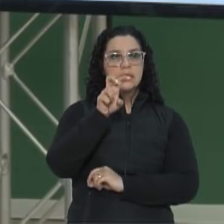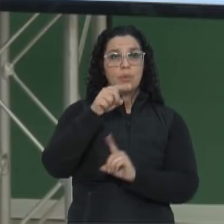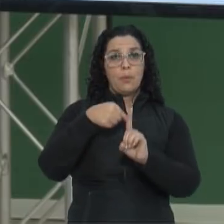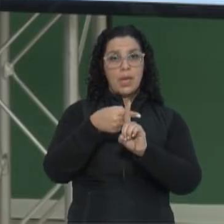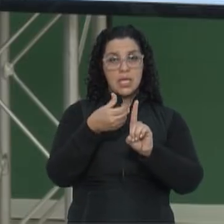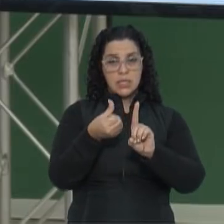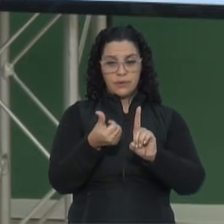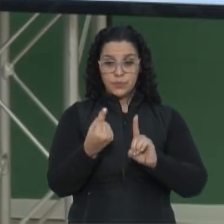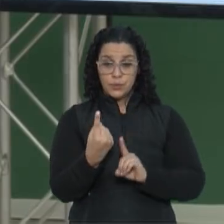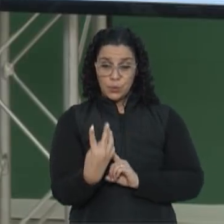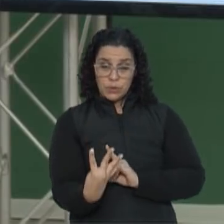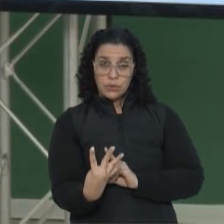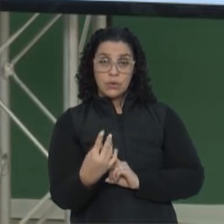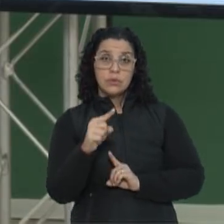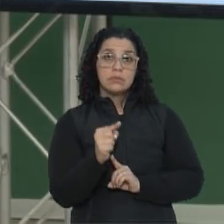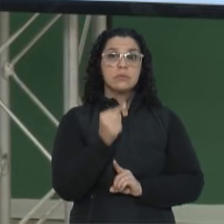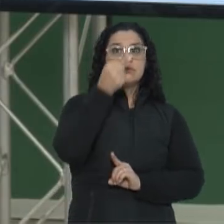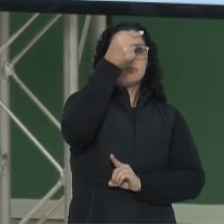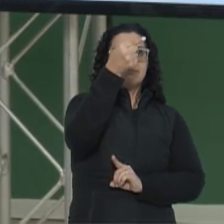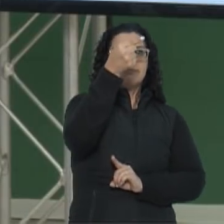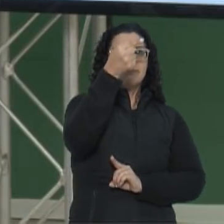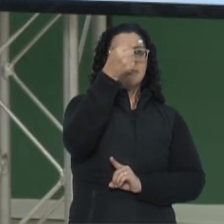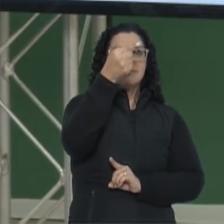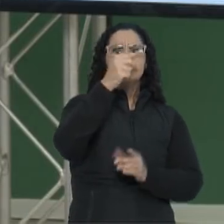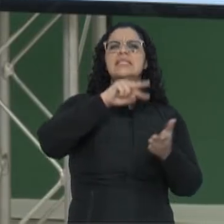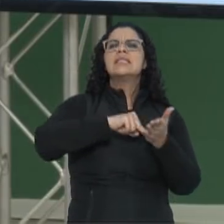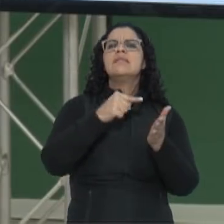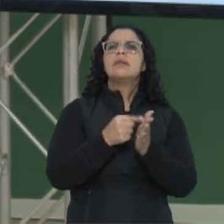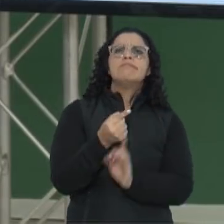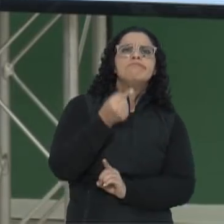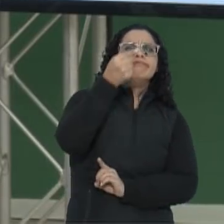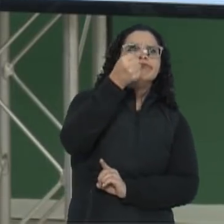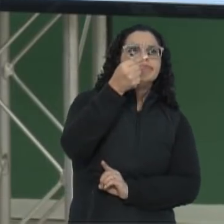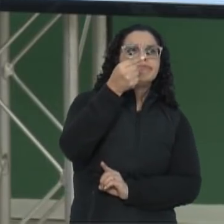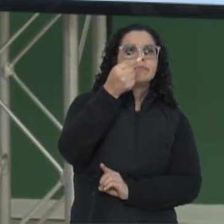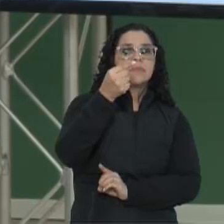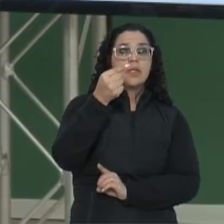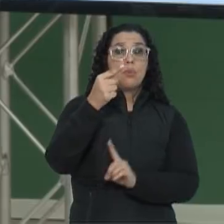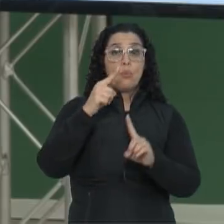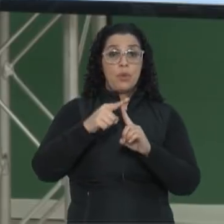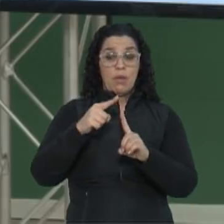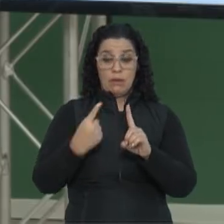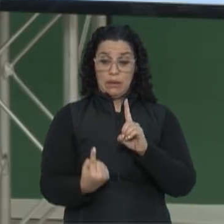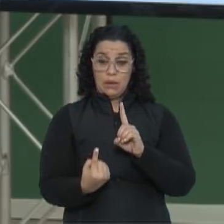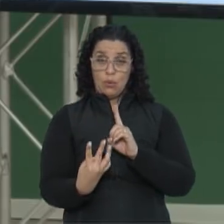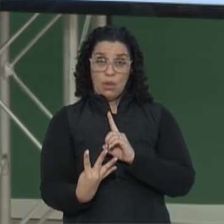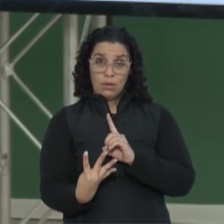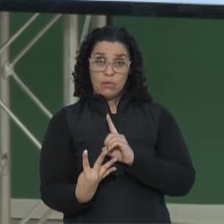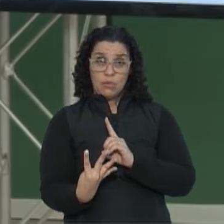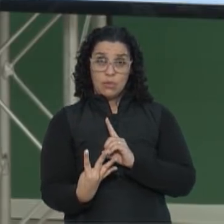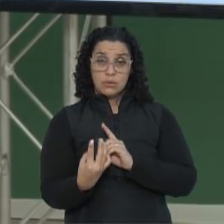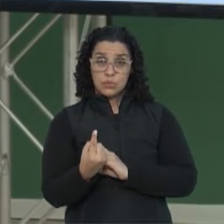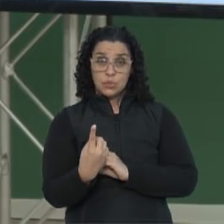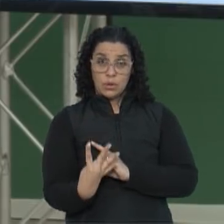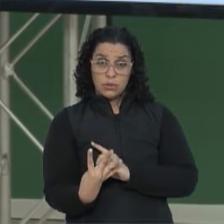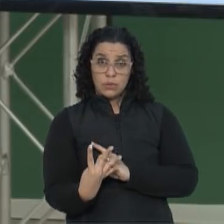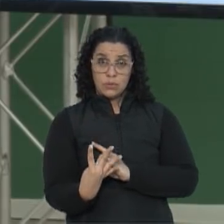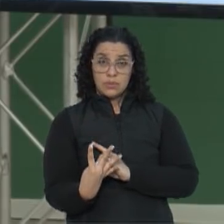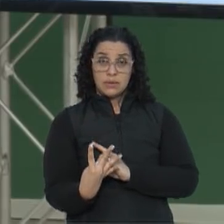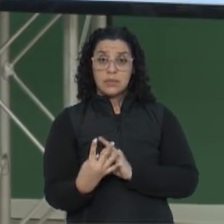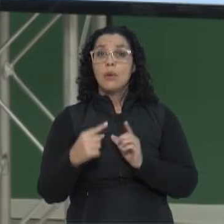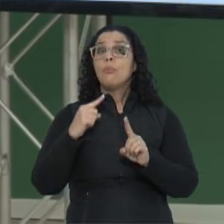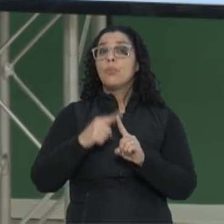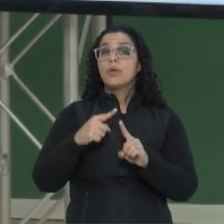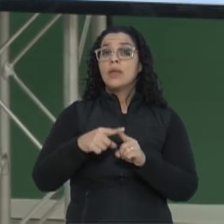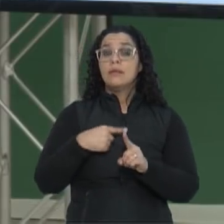9, 14, vai 1. O que é esse vai 1? Se são 14 décimos, é porque